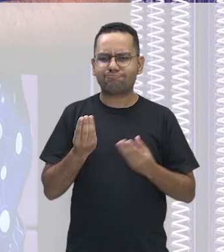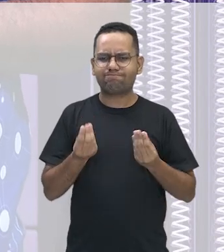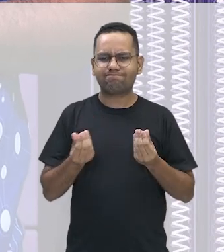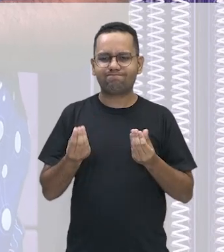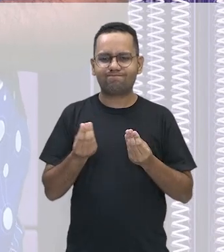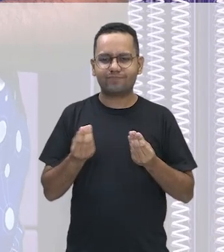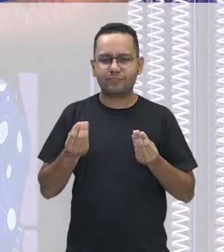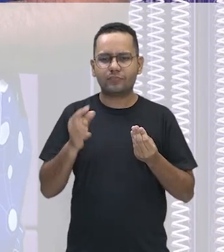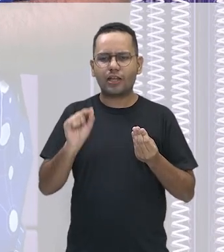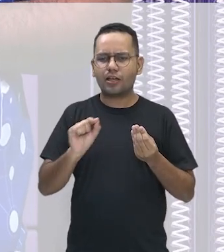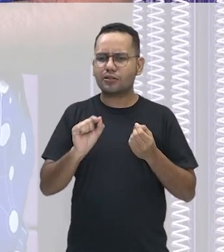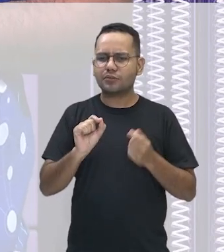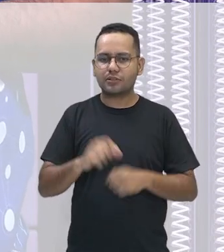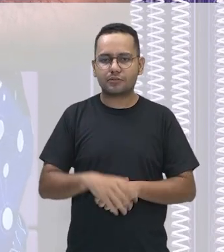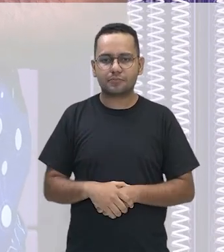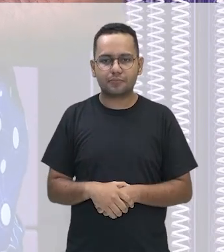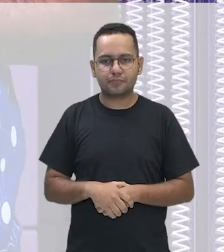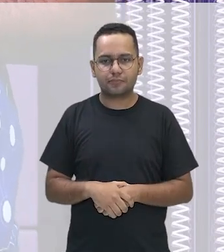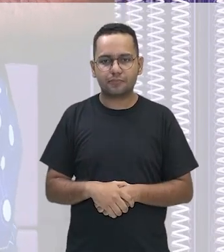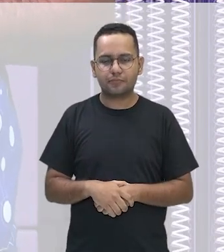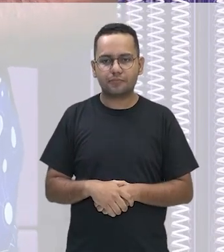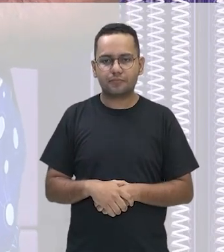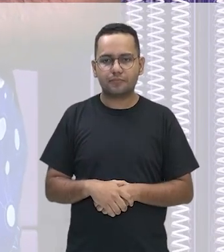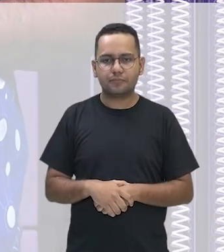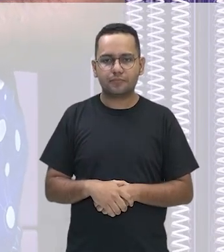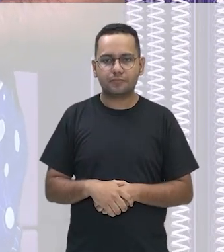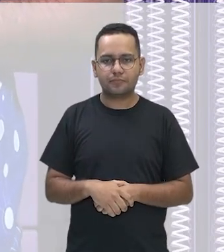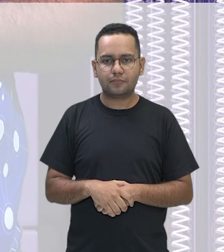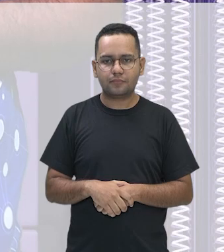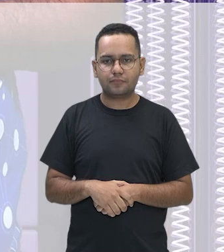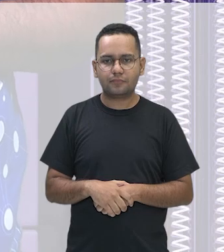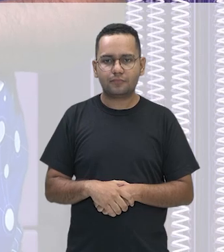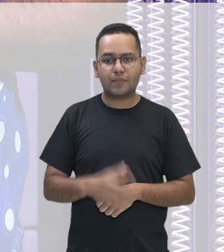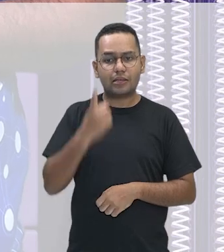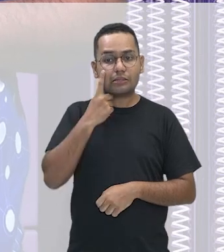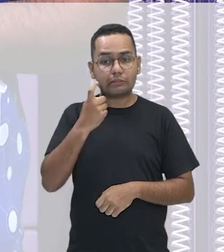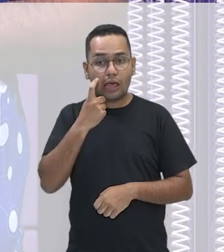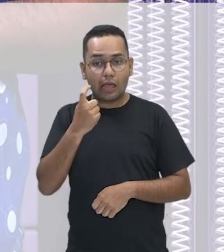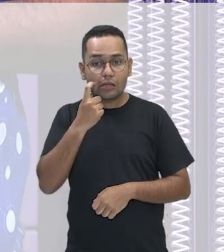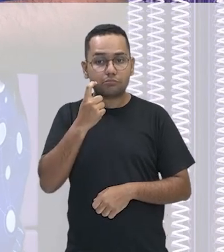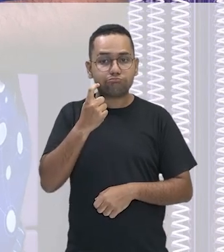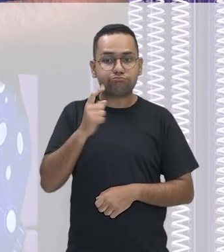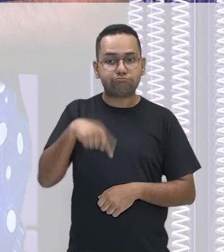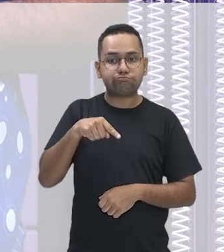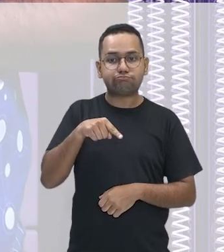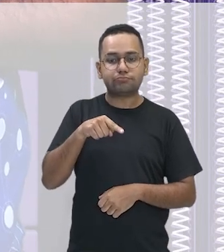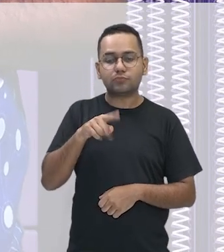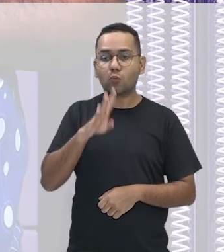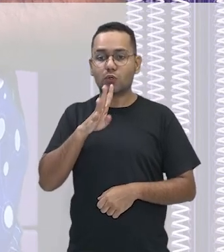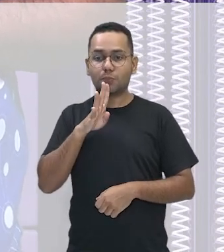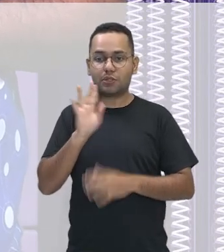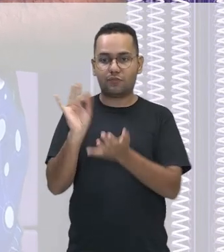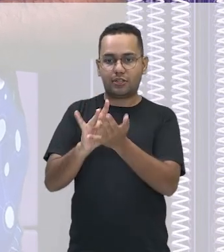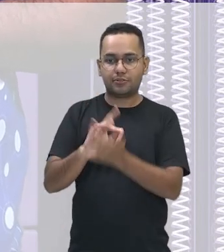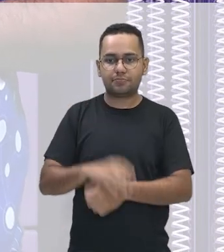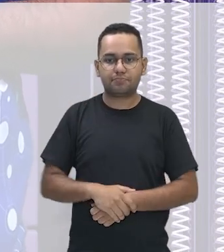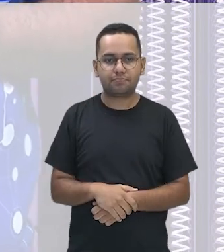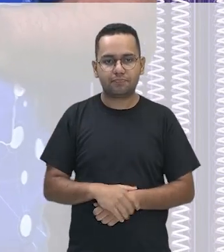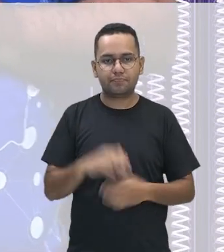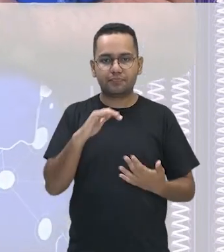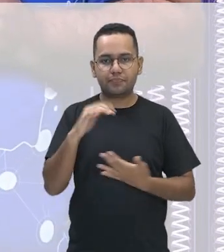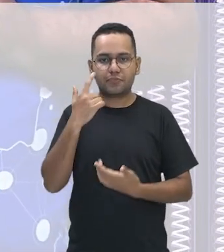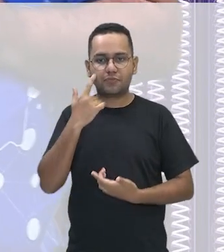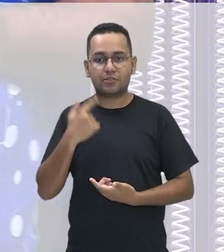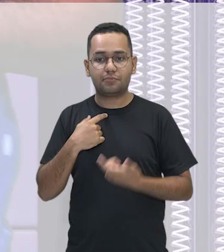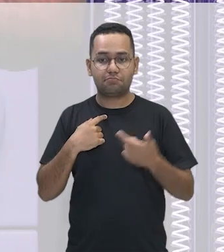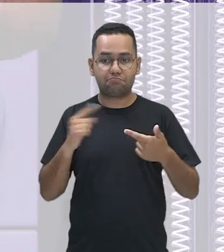sensibilidade, de proximidade, de paixão pela verdade. E aqui eu vou te colocar algumas coisas. A questão da privacidade,